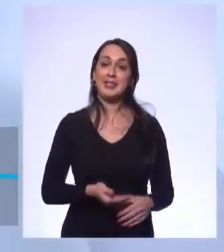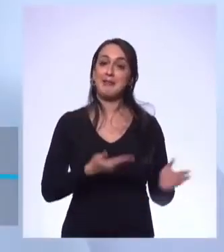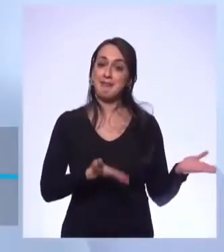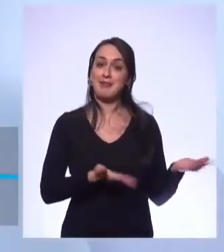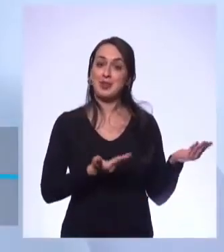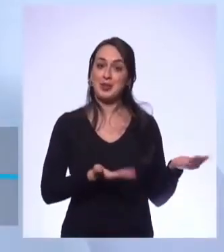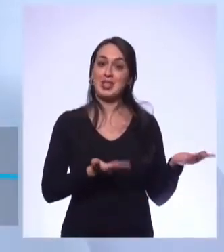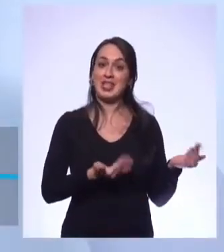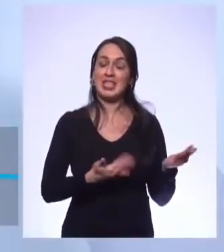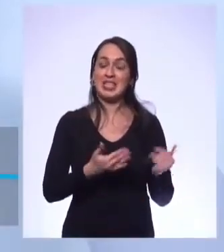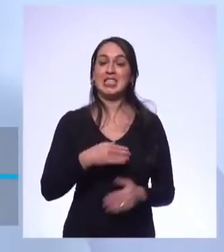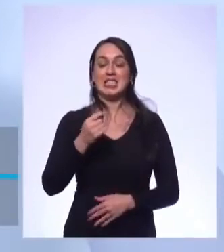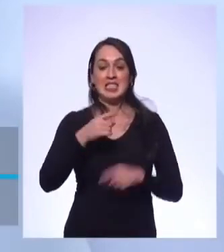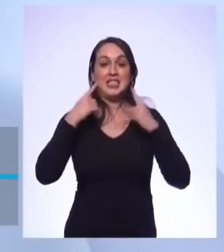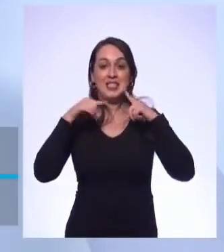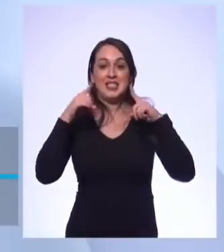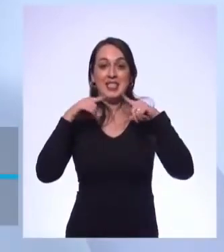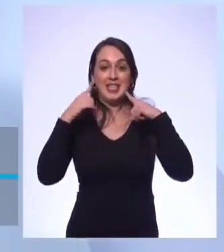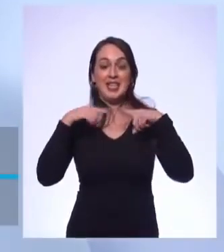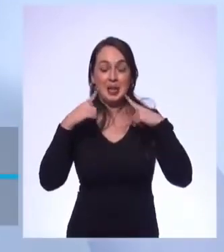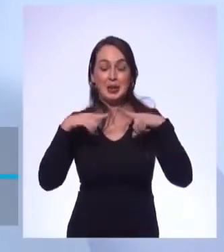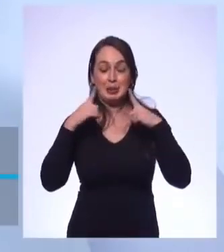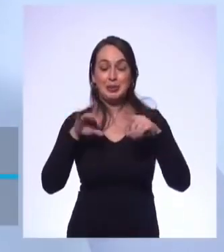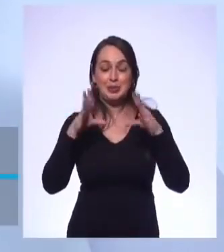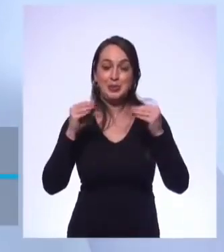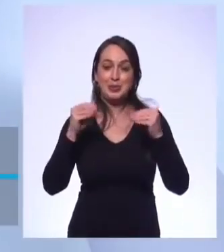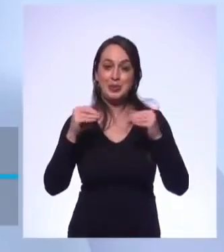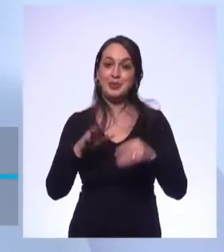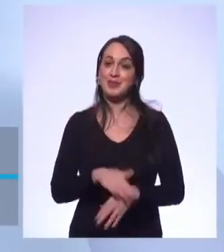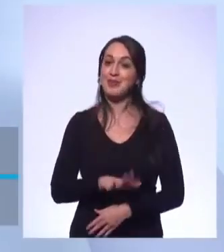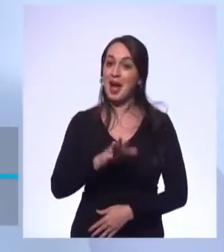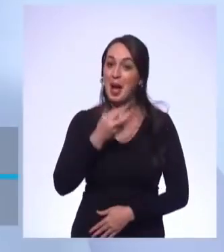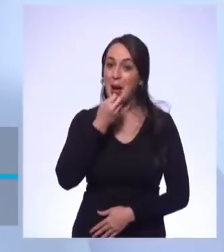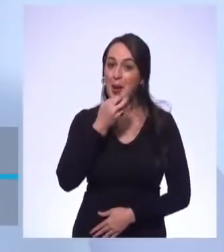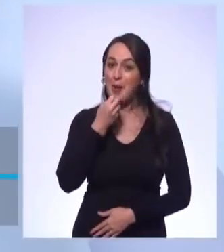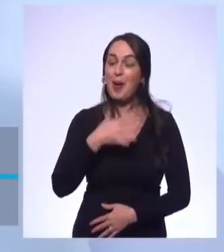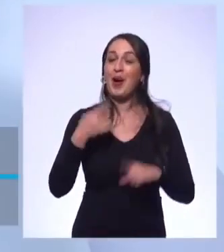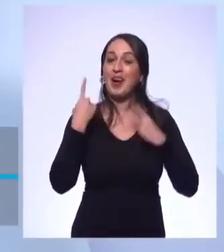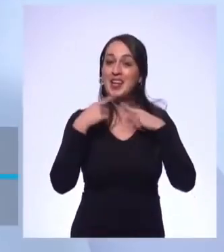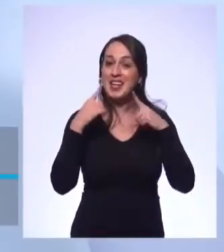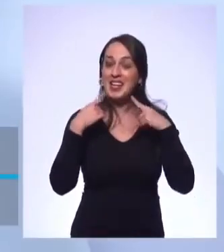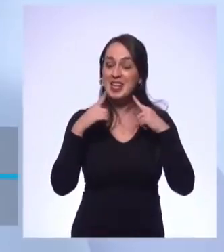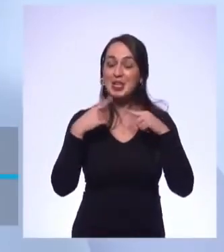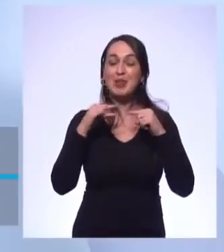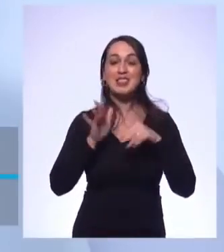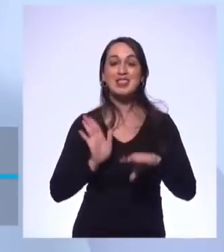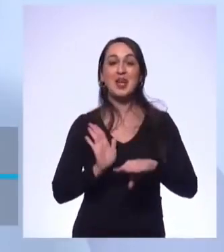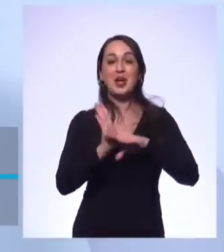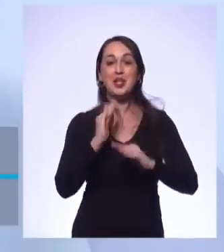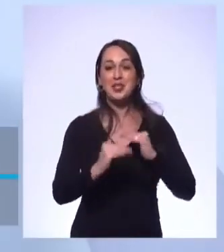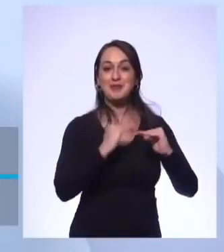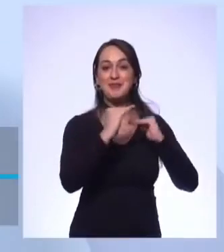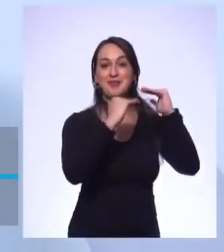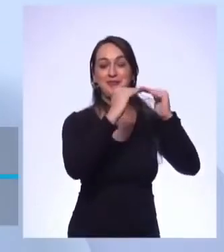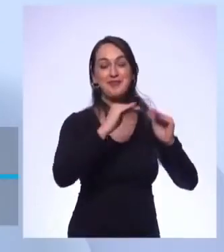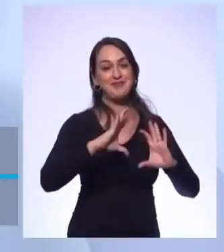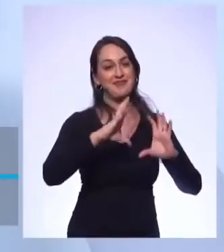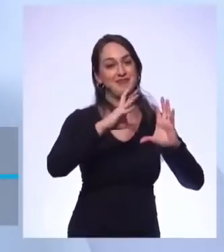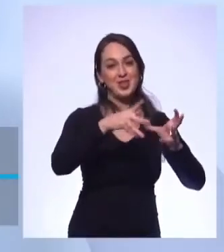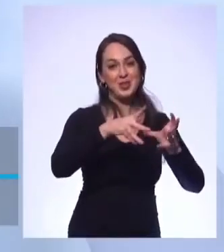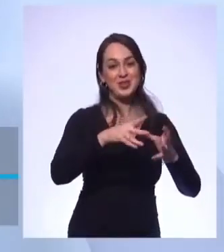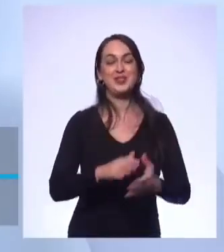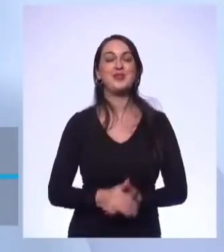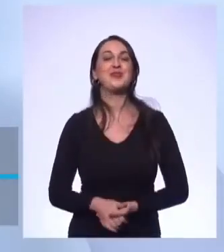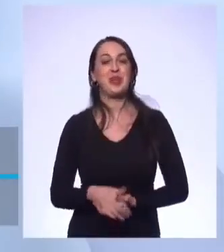sim. reclamar, isso mesmo. A reclamação ajuda a mudar o mundo, ajuda a evoluir, né? Se a gente ficar acomodado com as coisas que elas são, as coisas nunca vão para